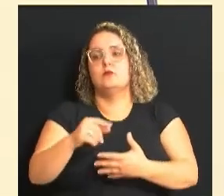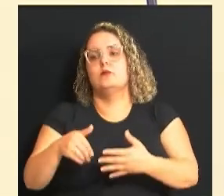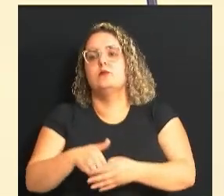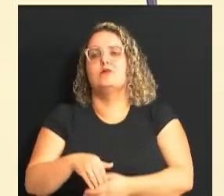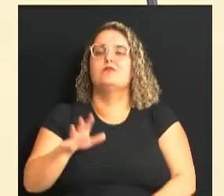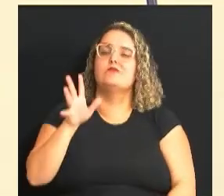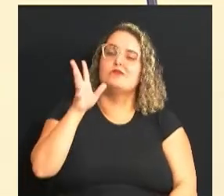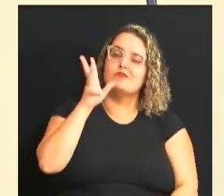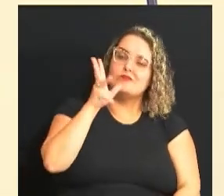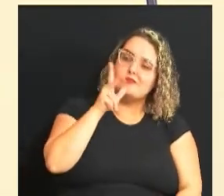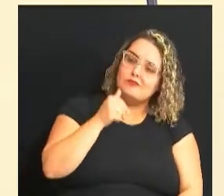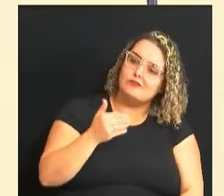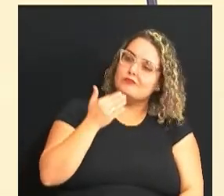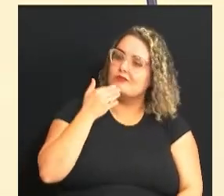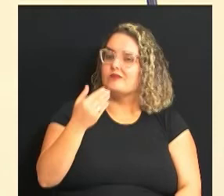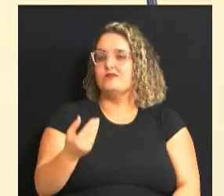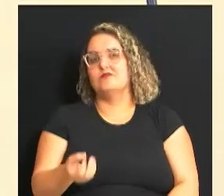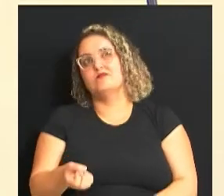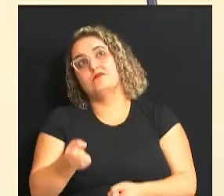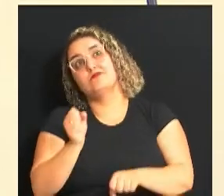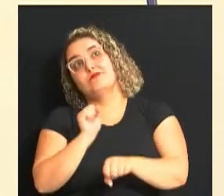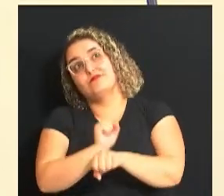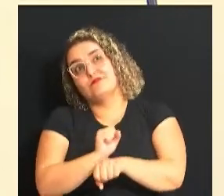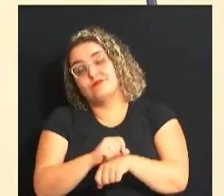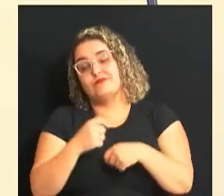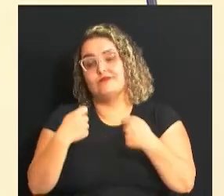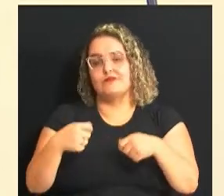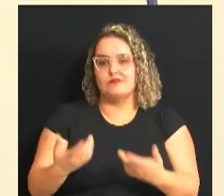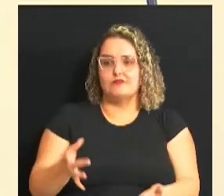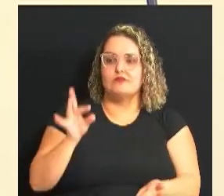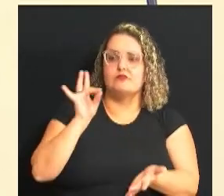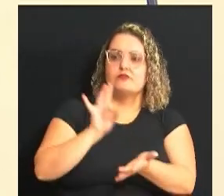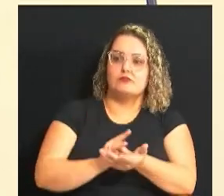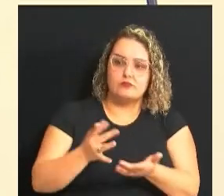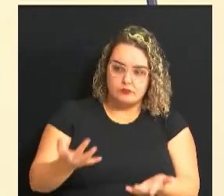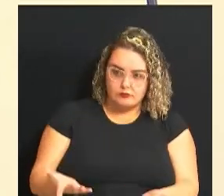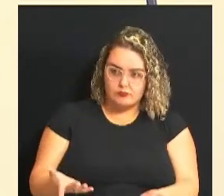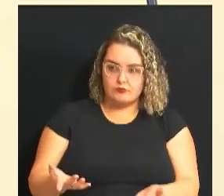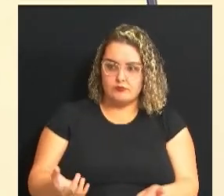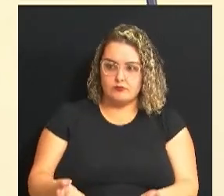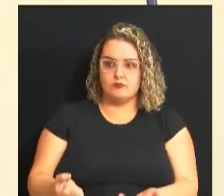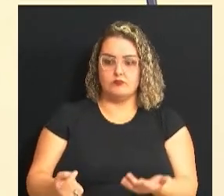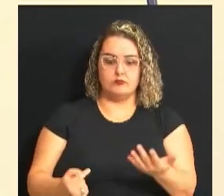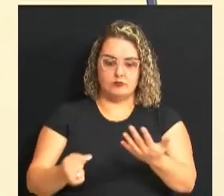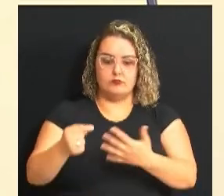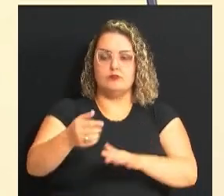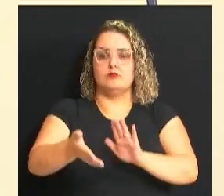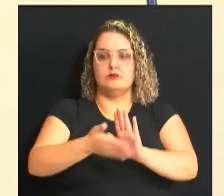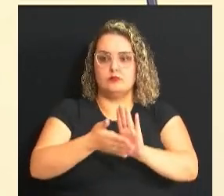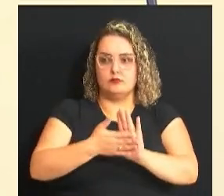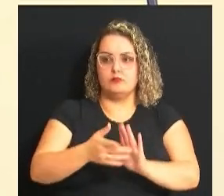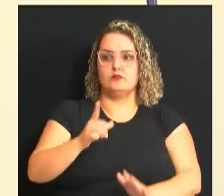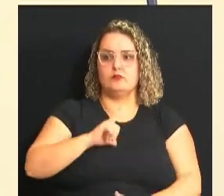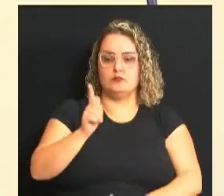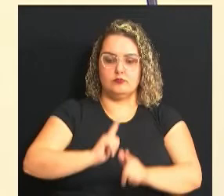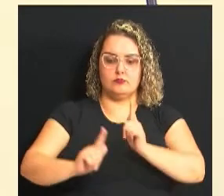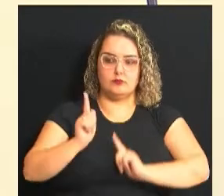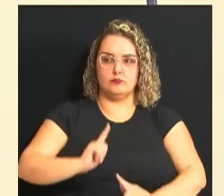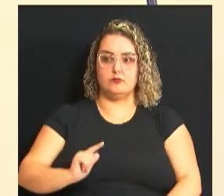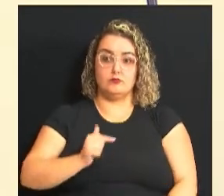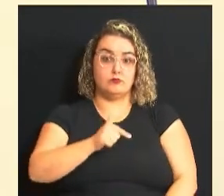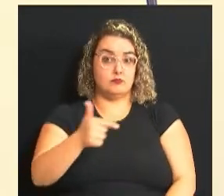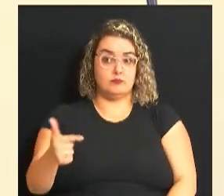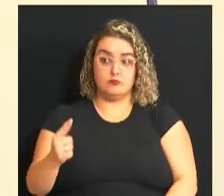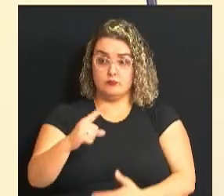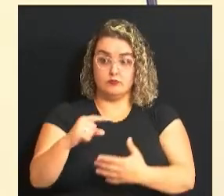informação, tem que esperar. Por exemplo, a gente quer, de fato, que uma das propostas que nós temos da gestão é que não mais tenhamos